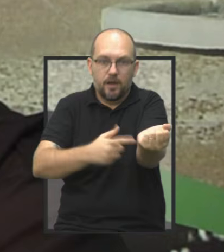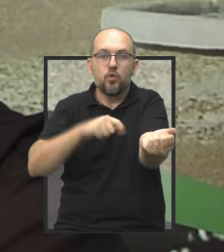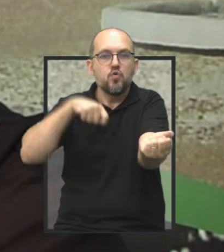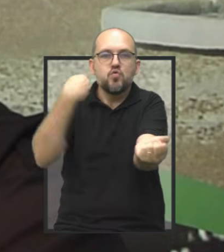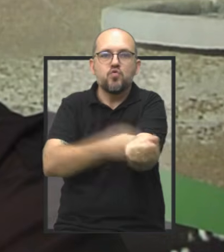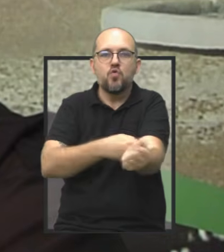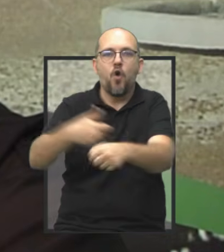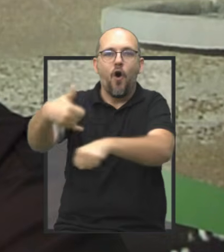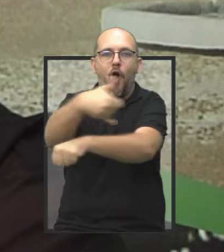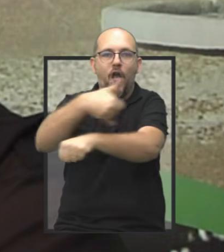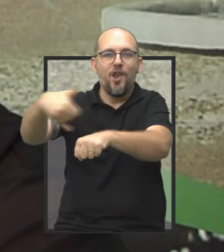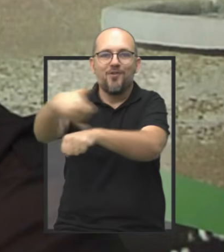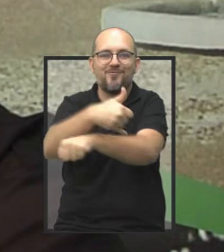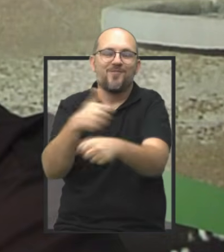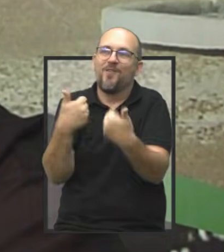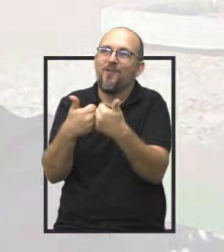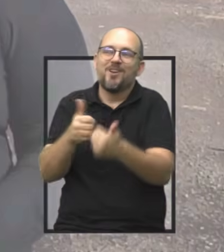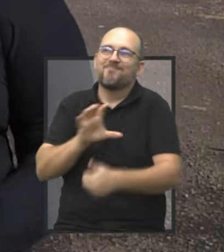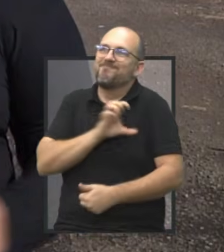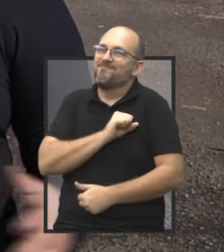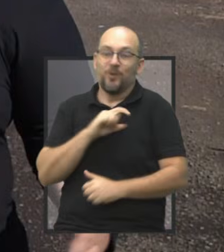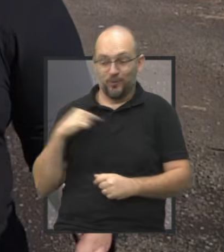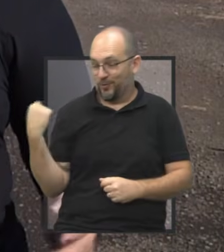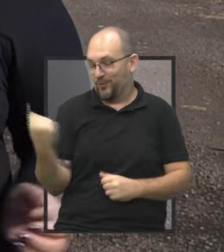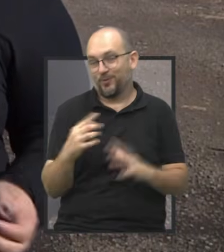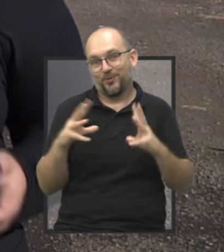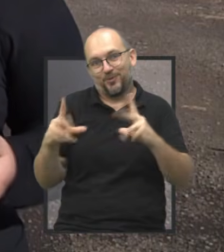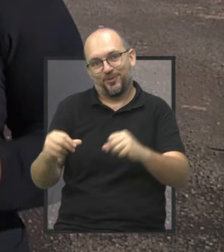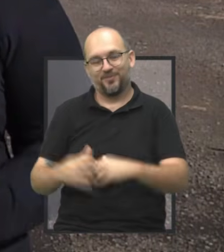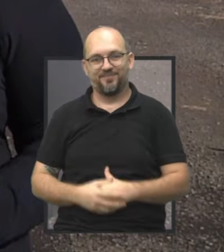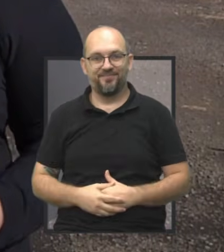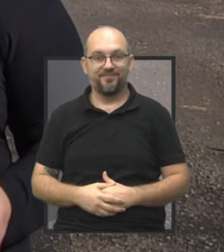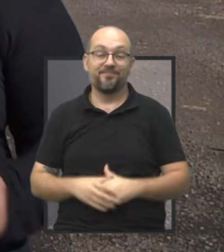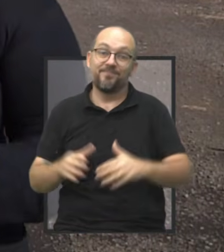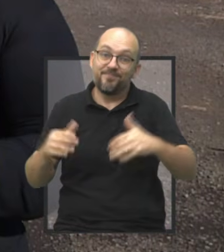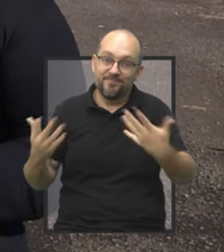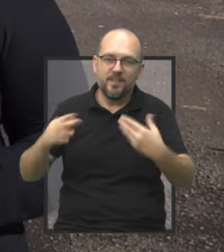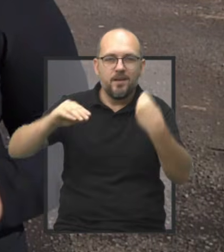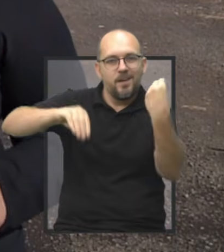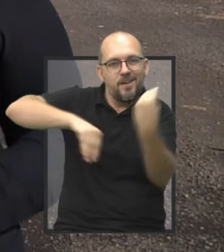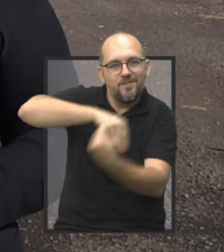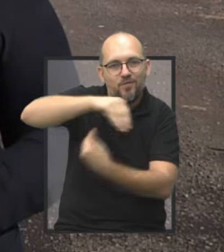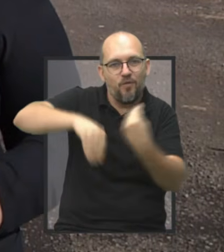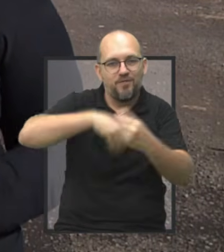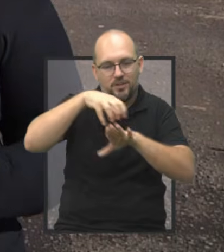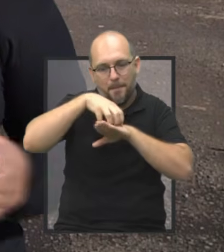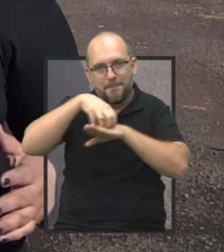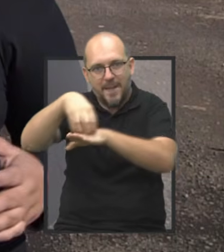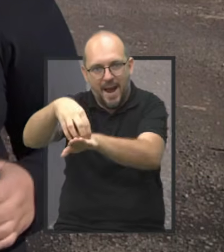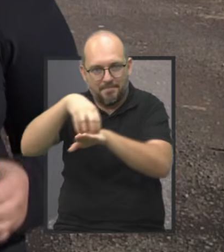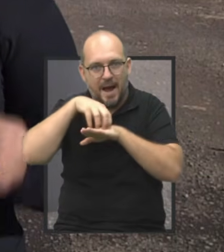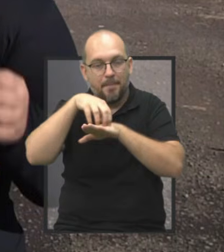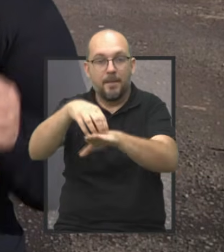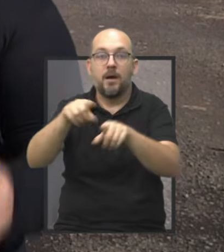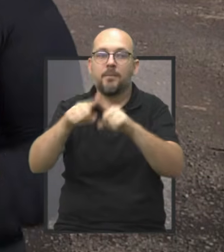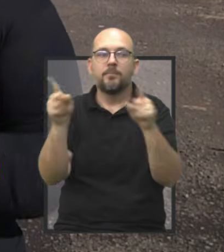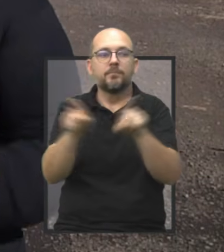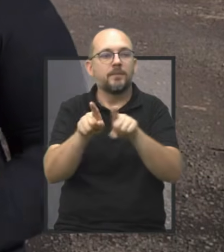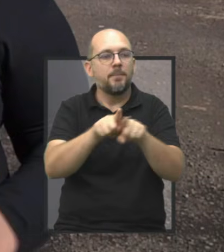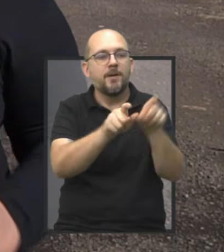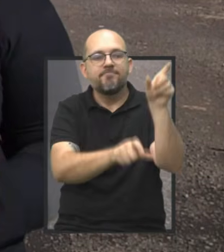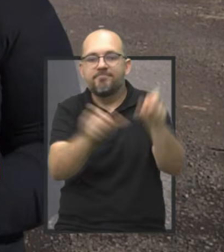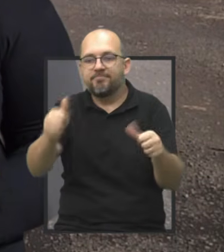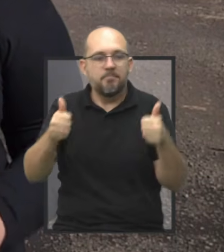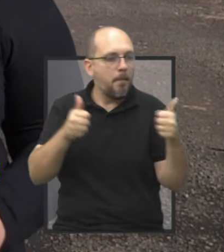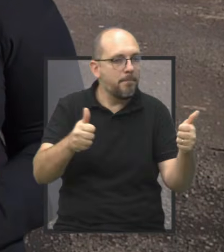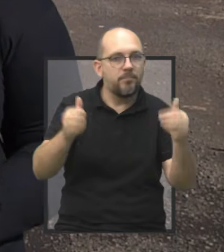porque todo mundo aqui é apaixonado por ônibus. Não apenas por estar envolvido com as relações de transporte, mas também com o bem-estar